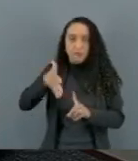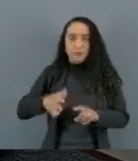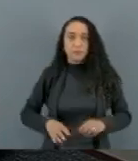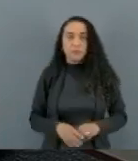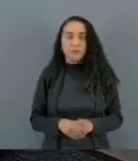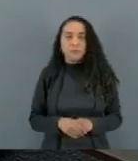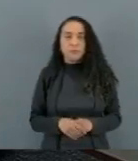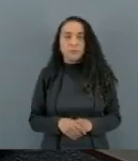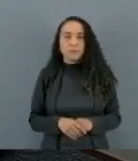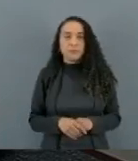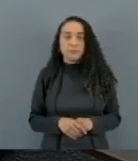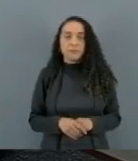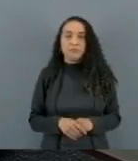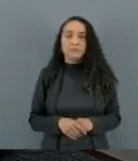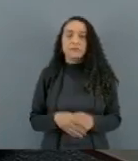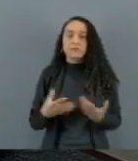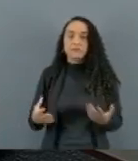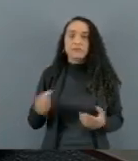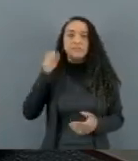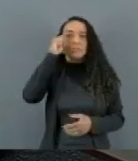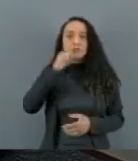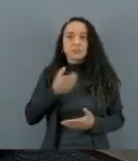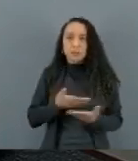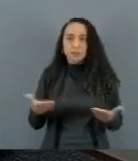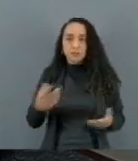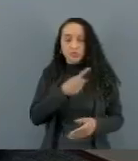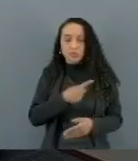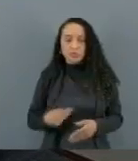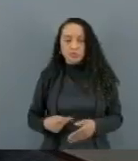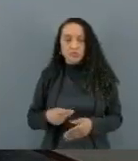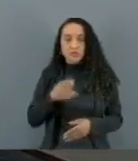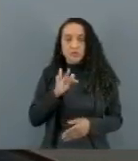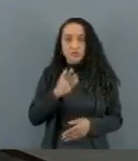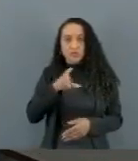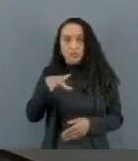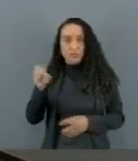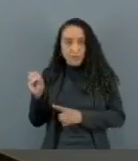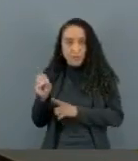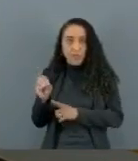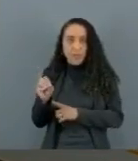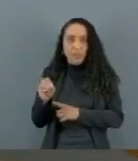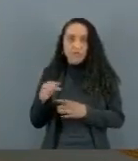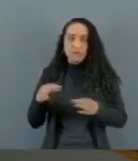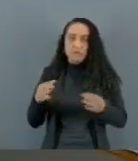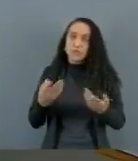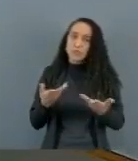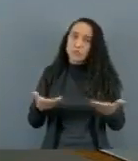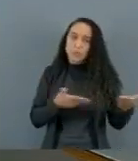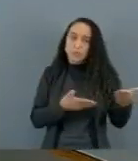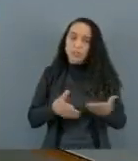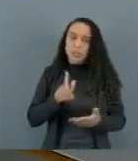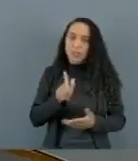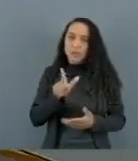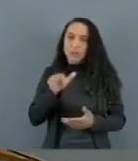Bom, senador Flávio, senhores senadores aqui presentes, ilustre convidado Glyn, o Sérgio